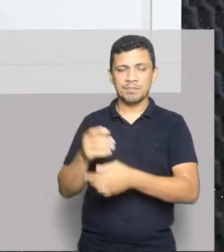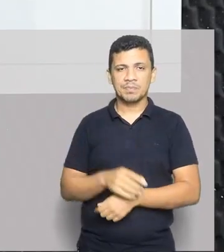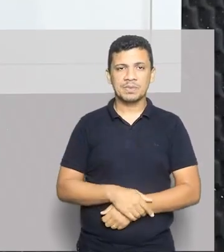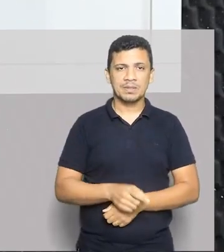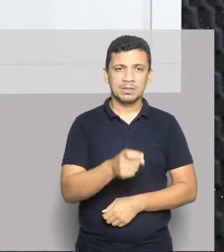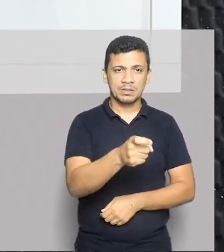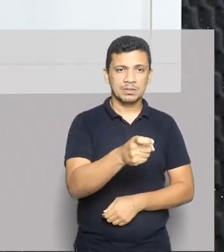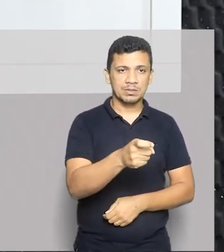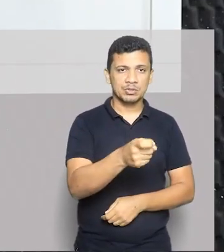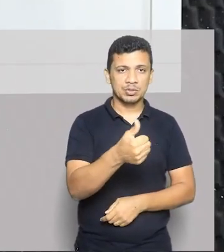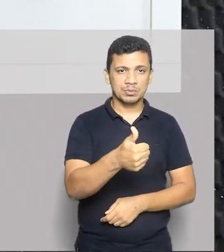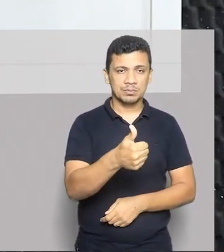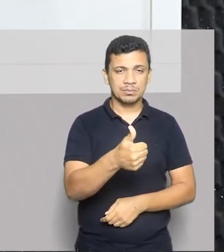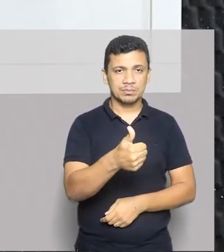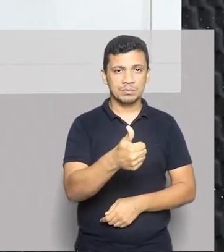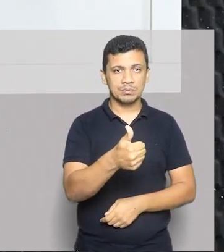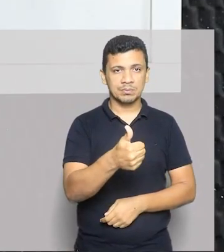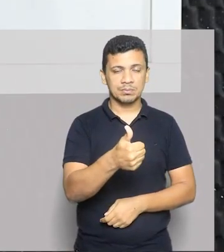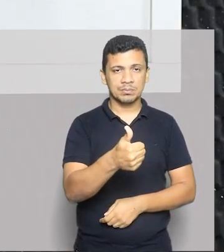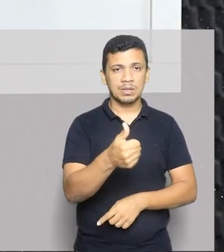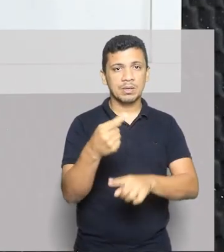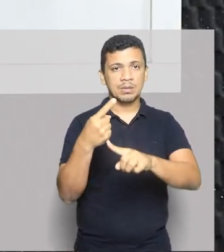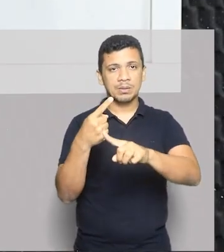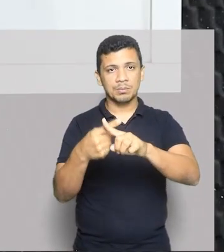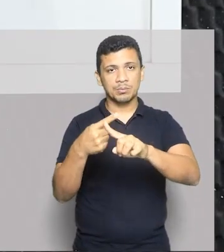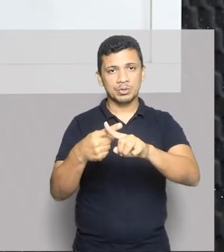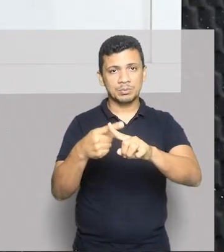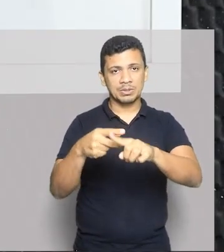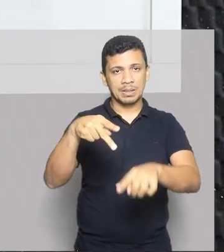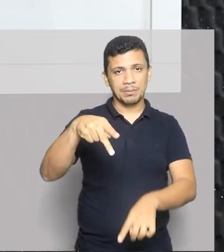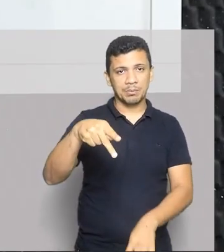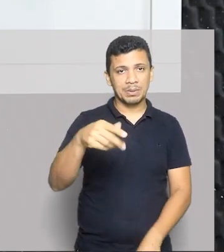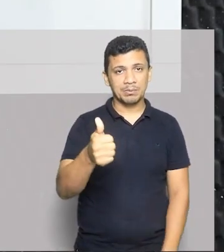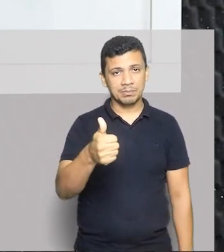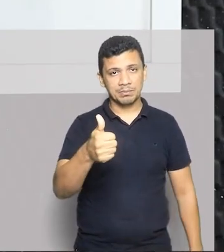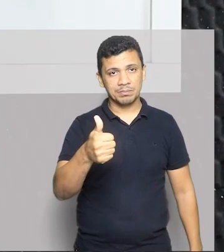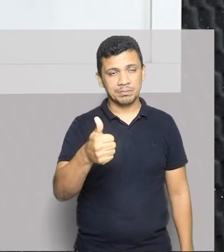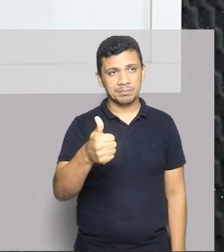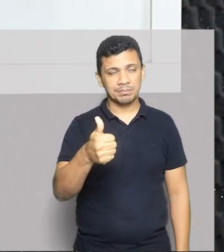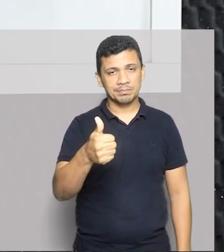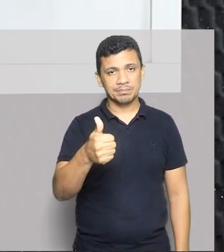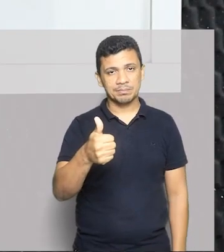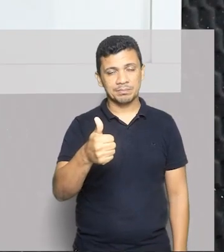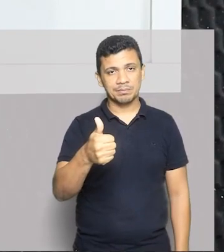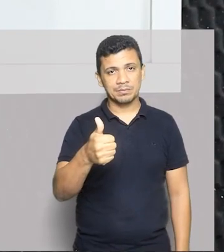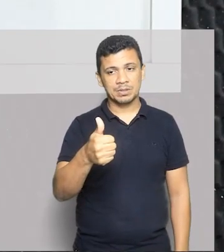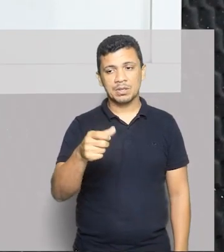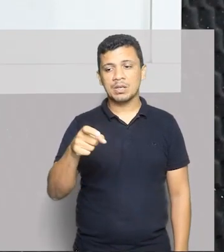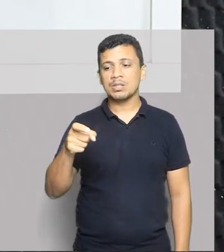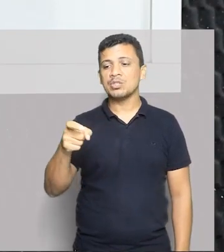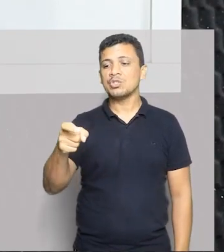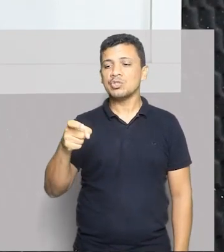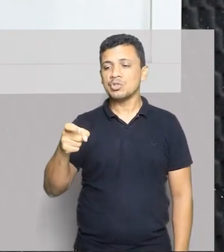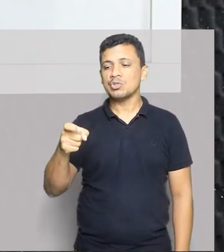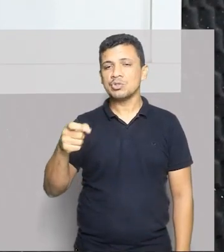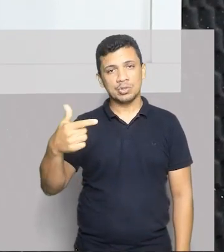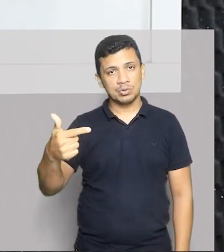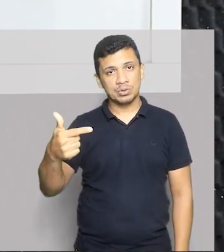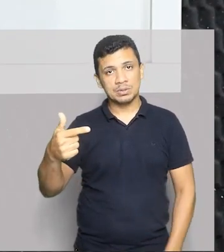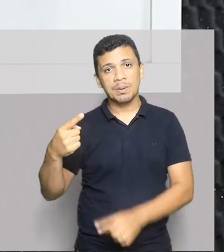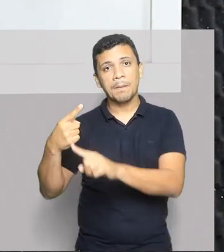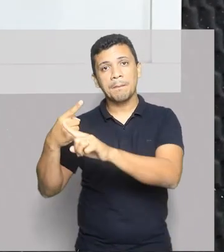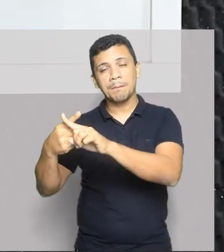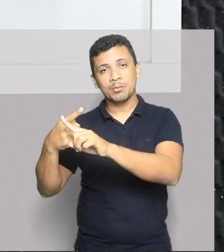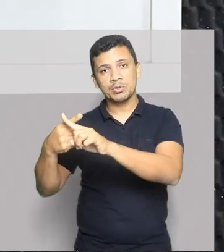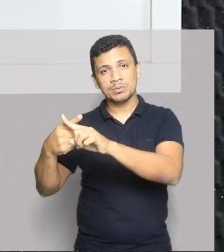X1 e multiplicar pelo peso dele, que é P1. Você vai pegar o X2,